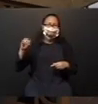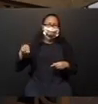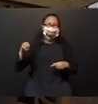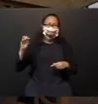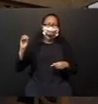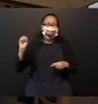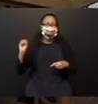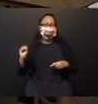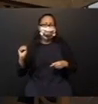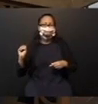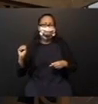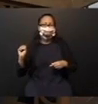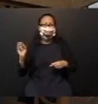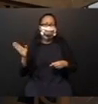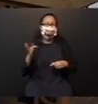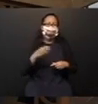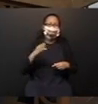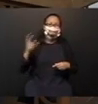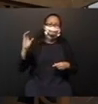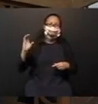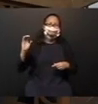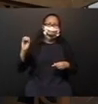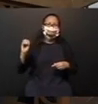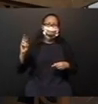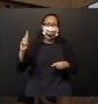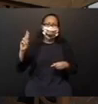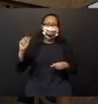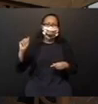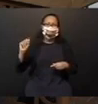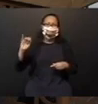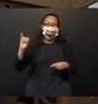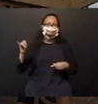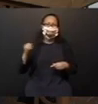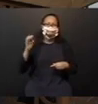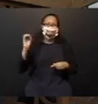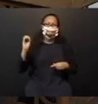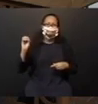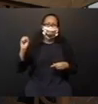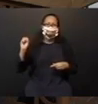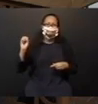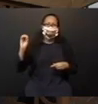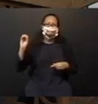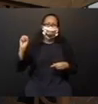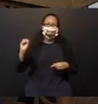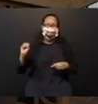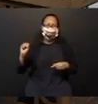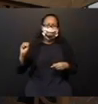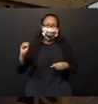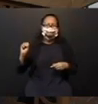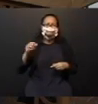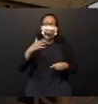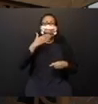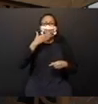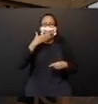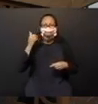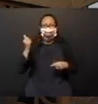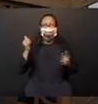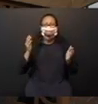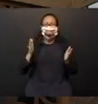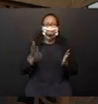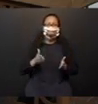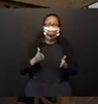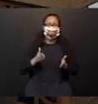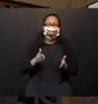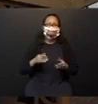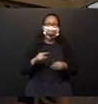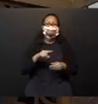meninos corajosos entraram no labirinto. Olha como soou bem melhor agora. Vocês vão fazer